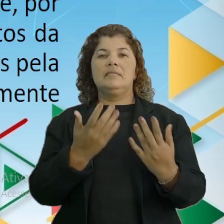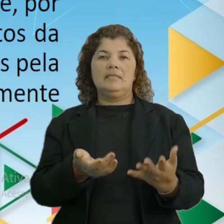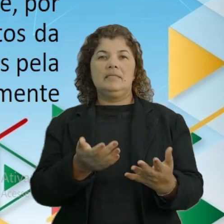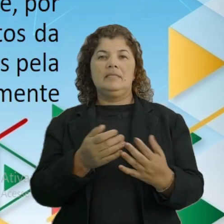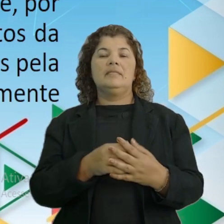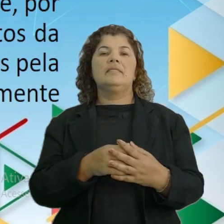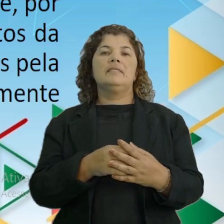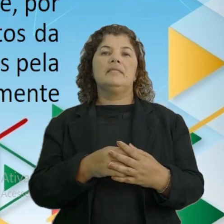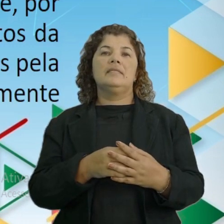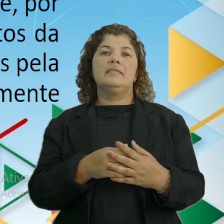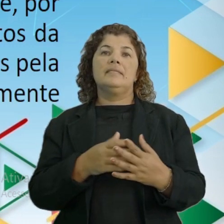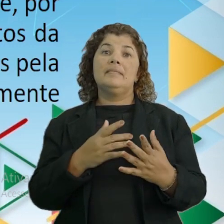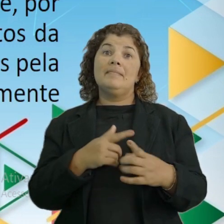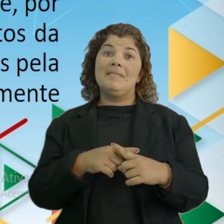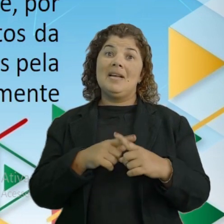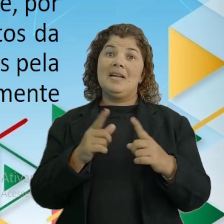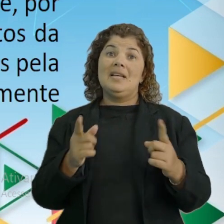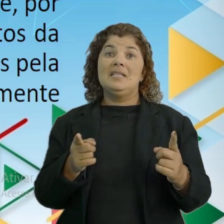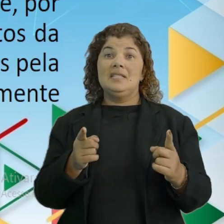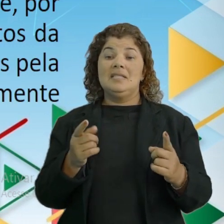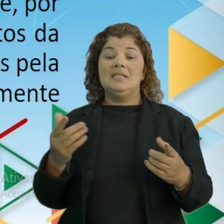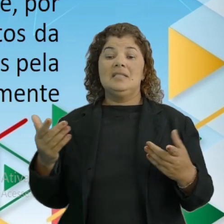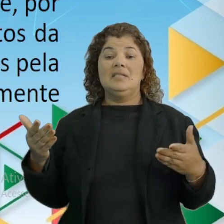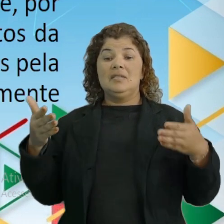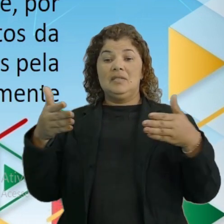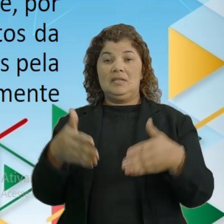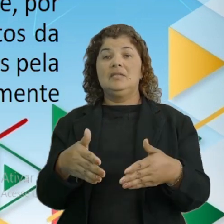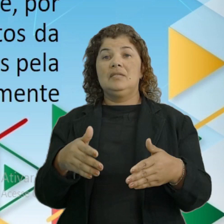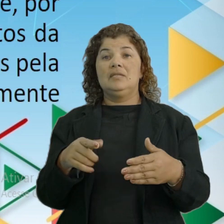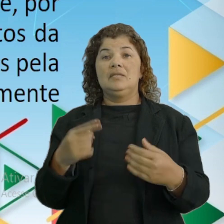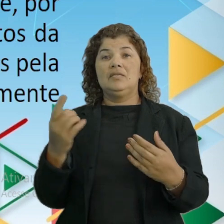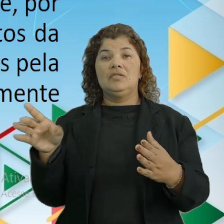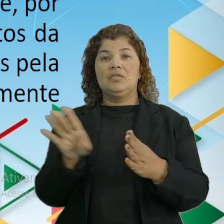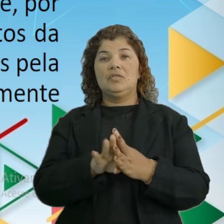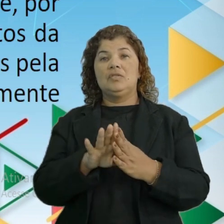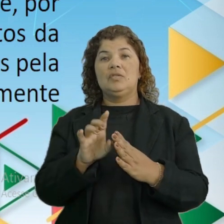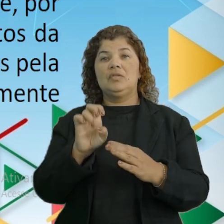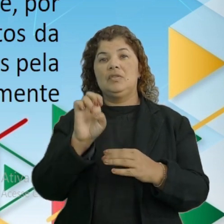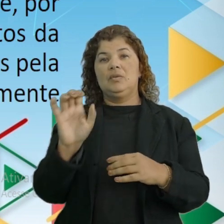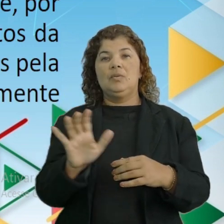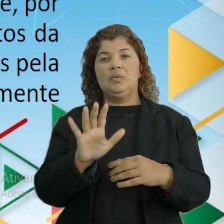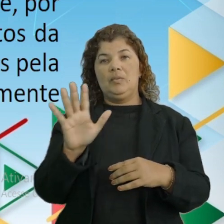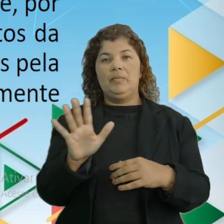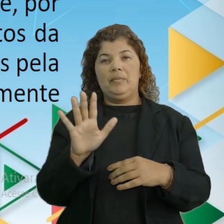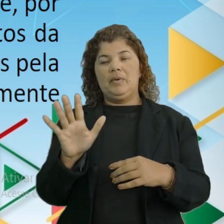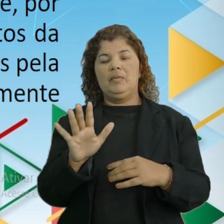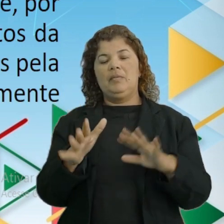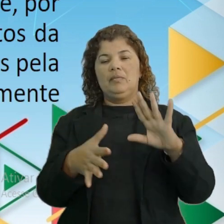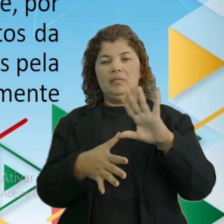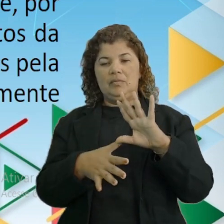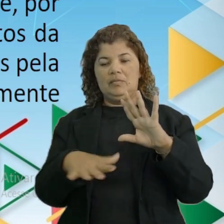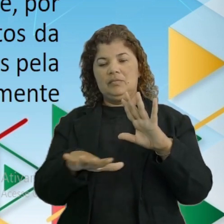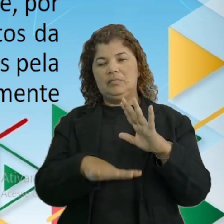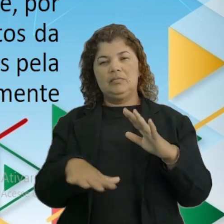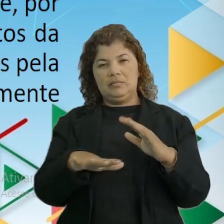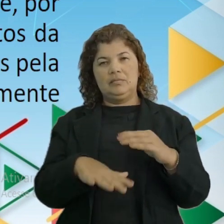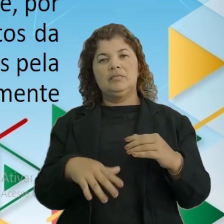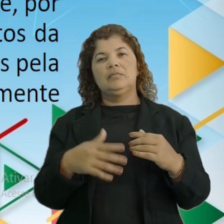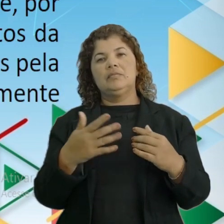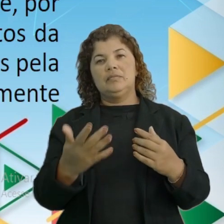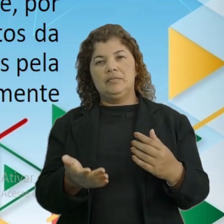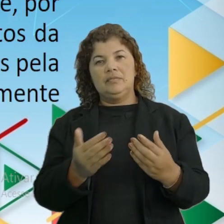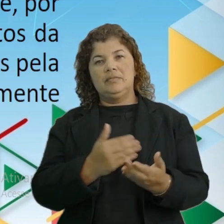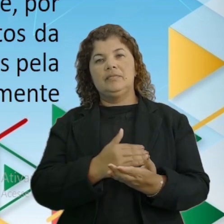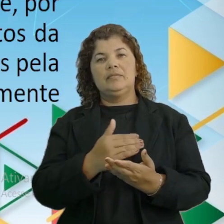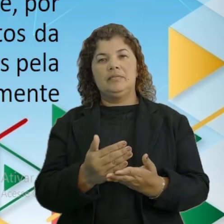Entretanto, a expedição de Colombo resultou na chegada dos europeus ao continente americano e iniciou o quê? O processo